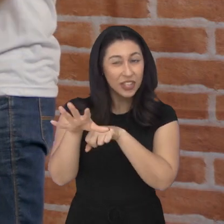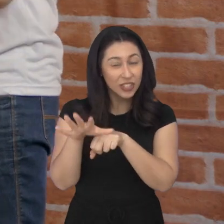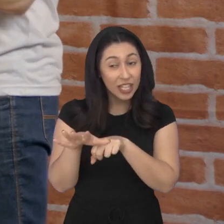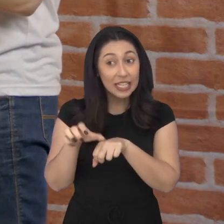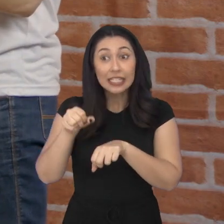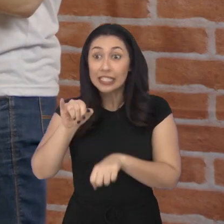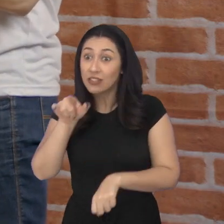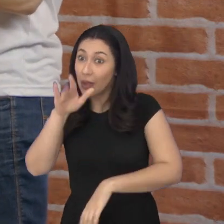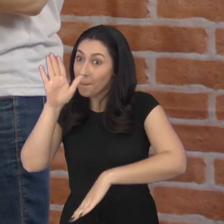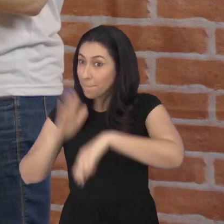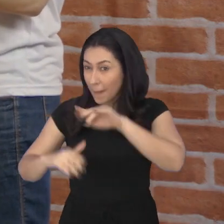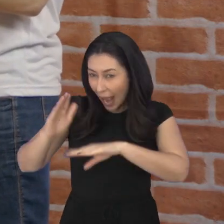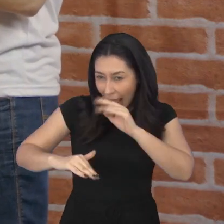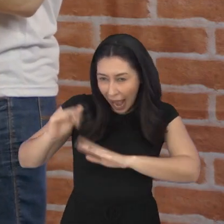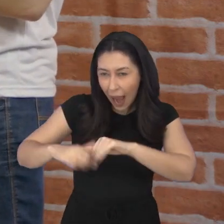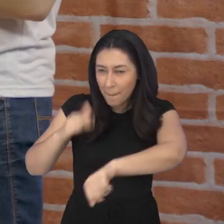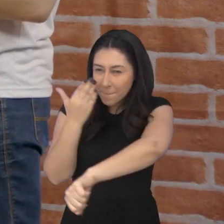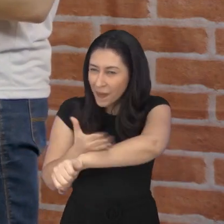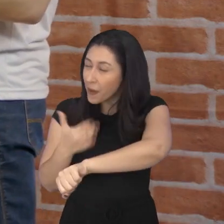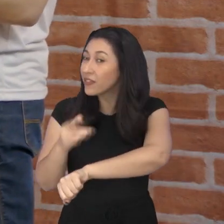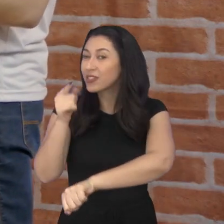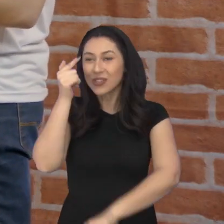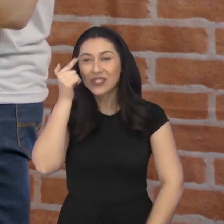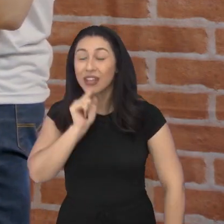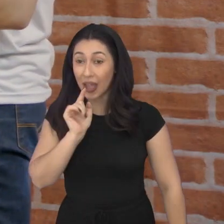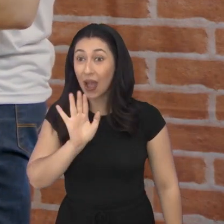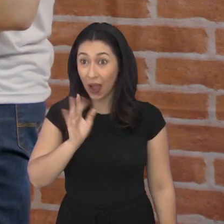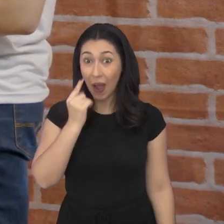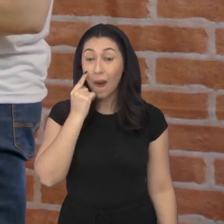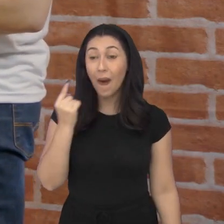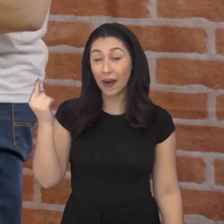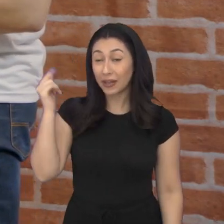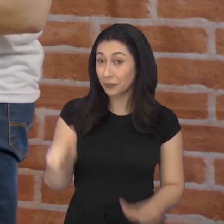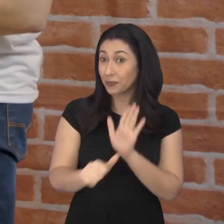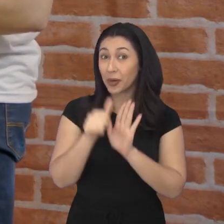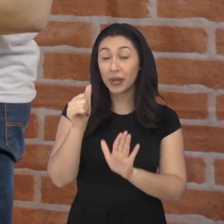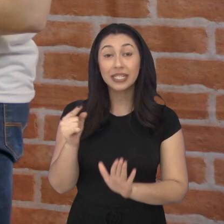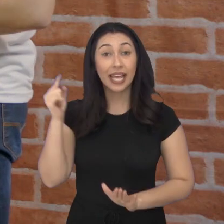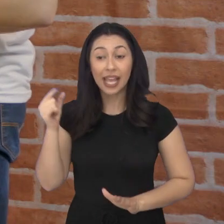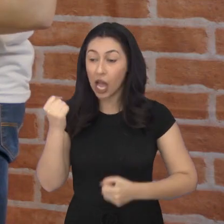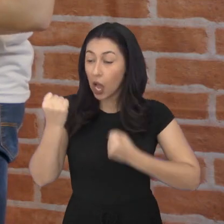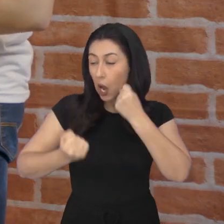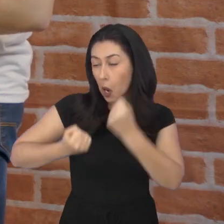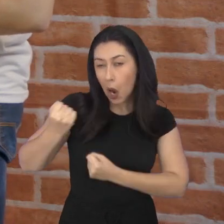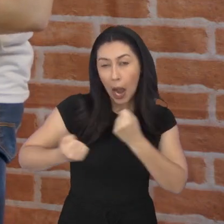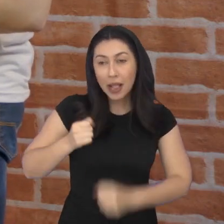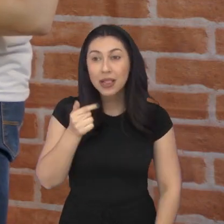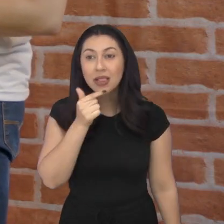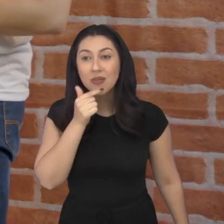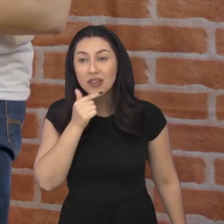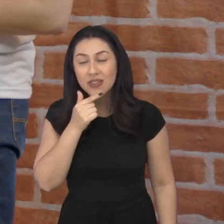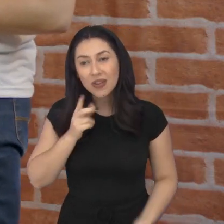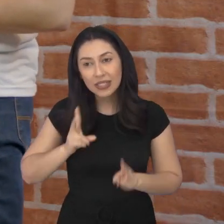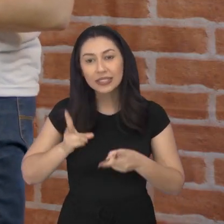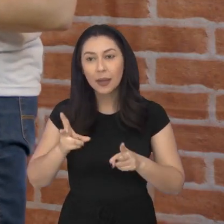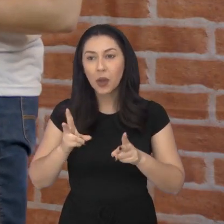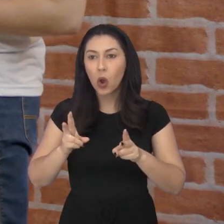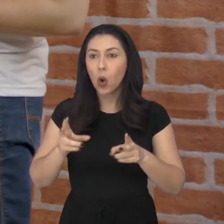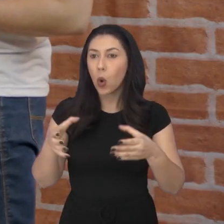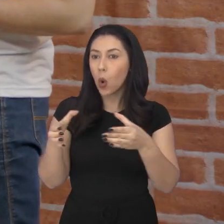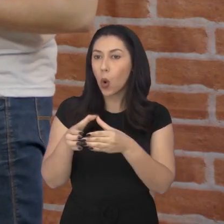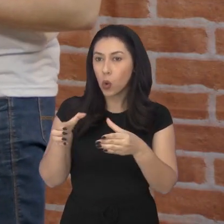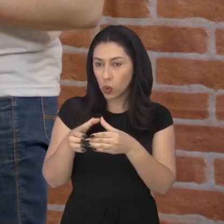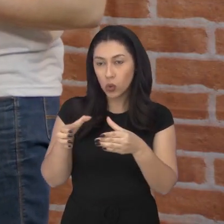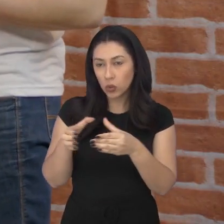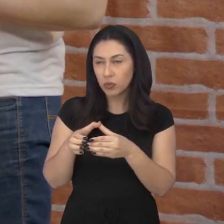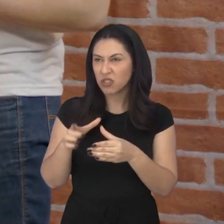praticar muito, você fica muito bom e fica famoso. Vamos ver aqui o primeiro, ó. Vou tentar. Esse aqui é a corrida do queijo. Todo ano uma cambada joga um queijo